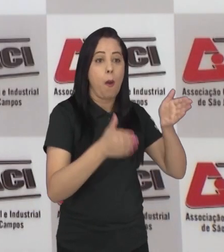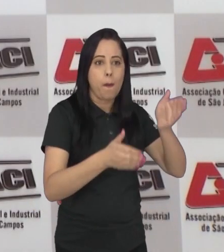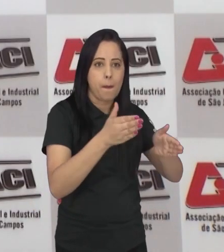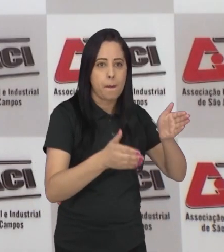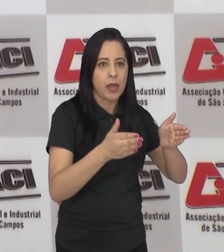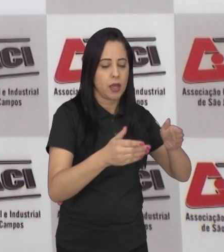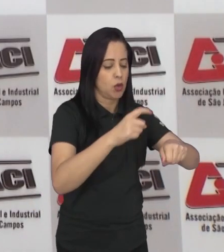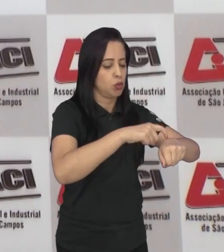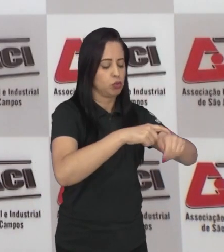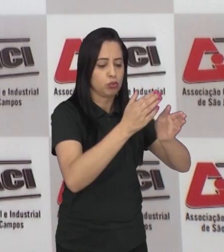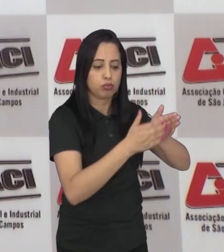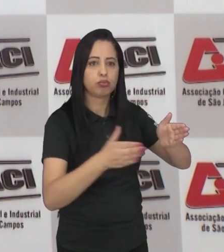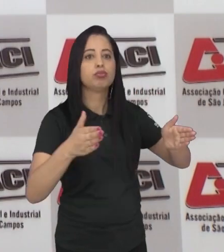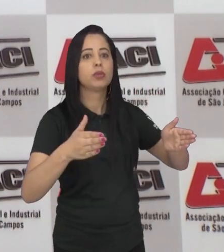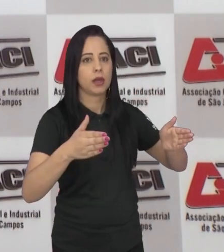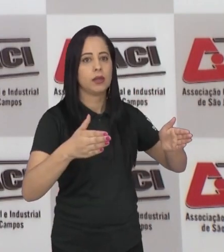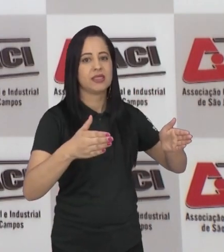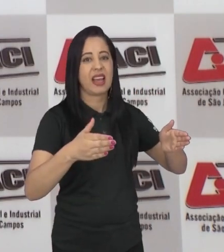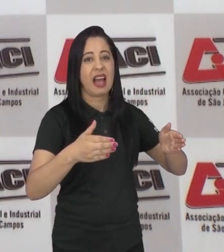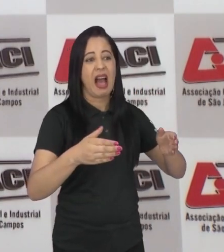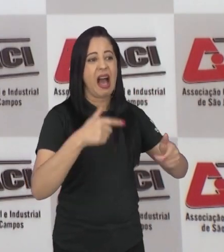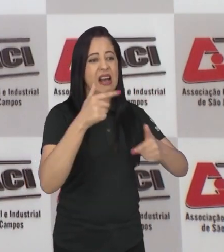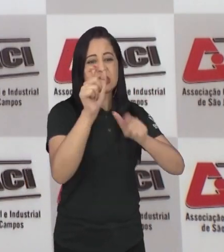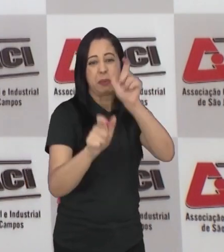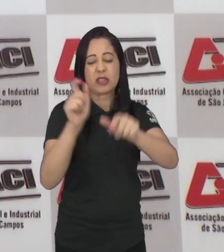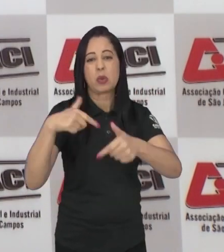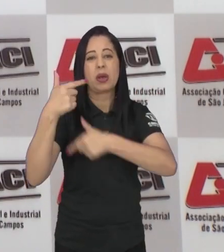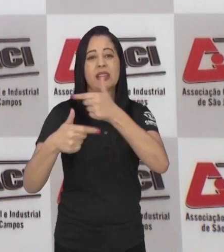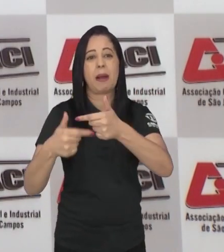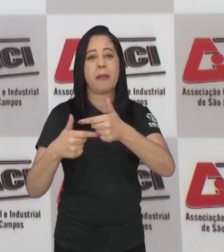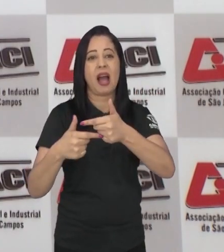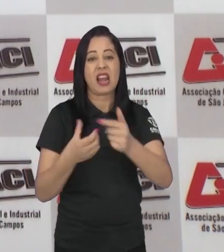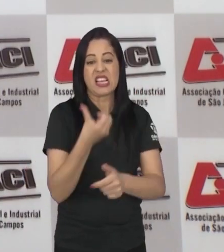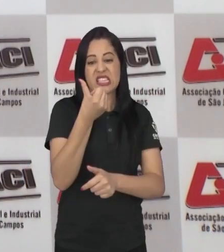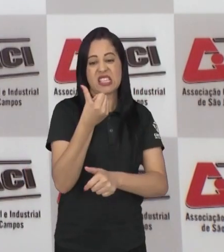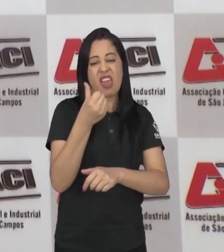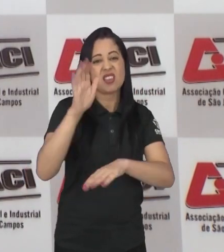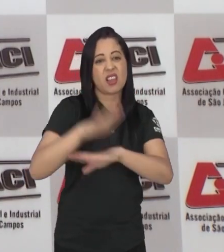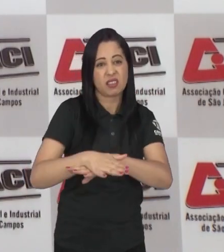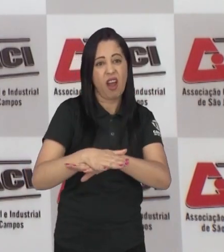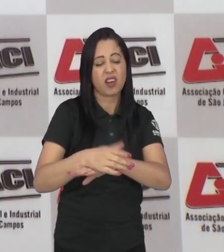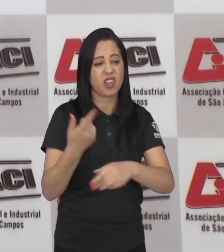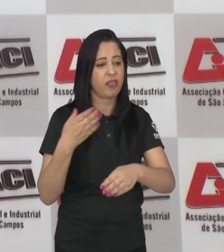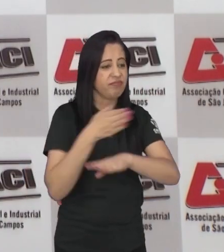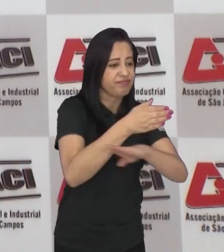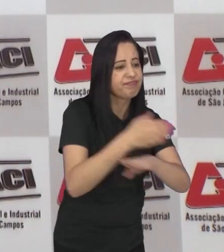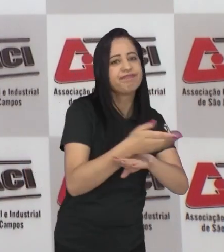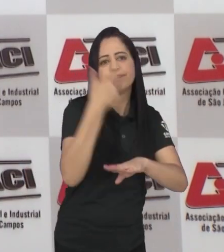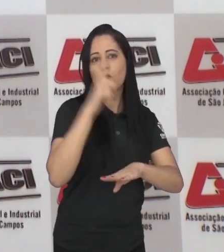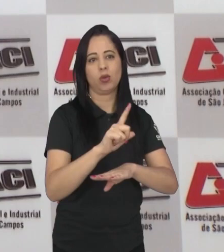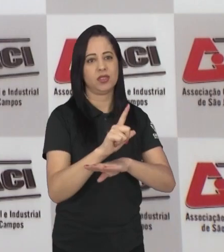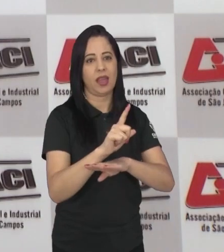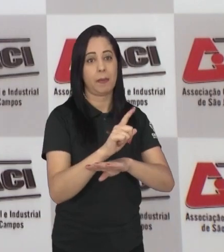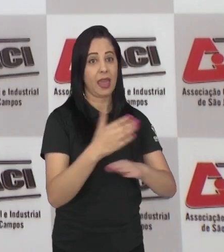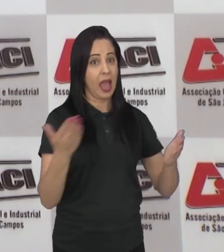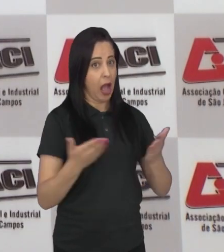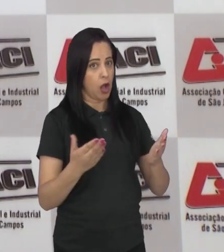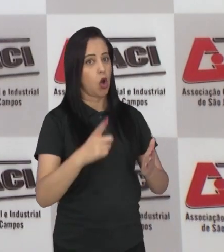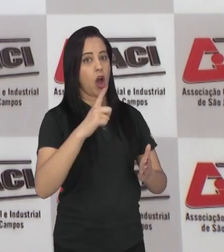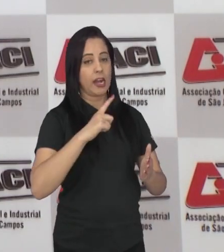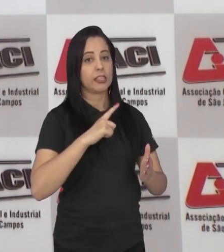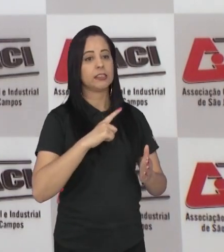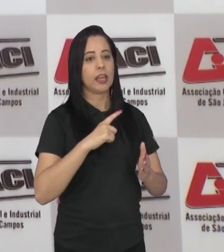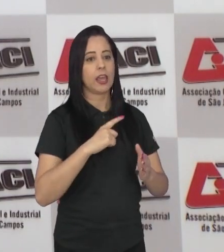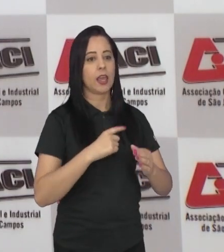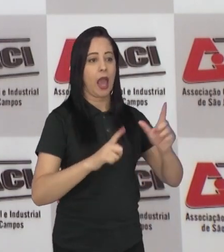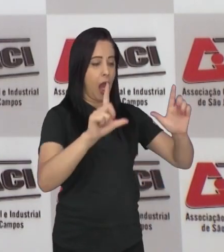final do ano é muito importante, porque muitas pessoas trabalham até as 18 horas, não conseguem sair antes. Então, estando agora até as 20h30 nessa semana, depois até as 22h,